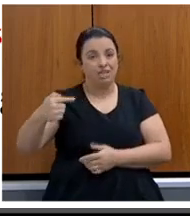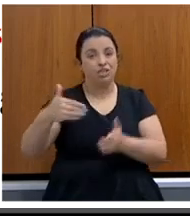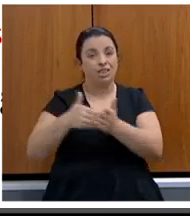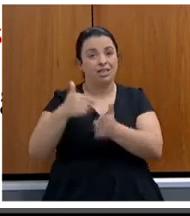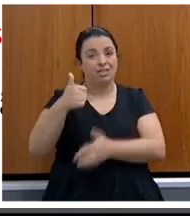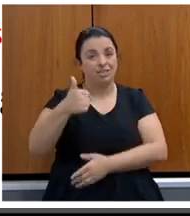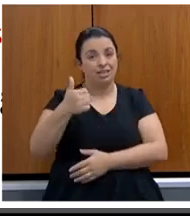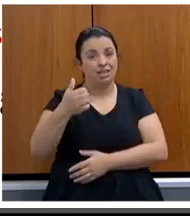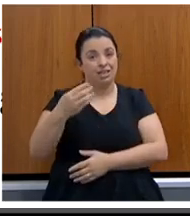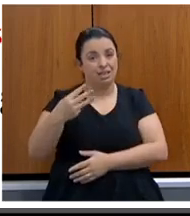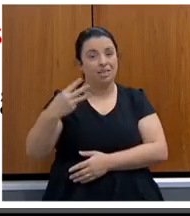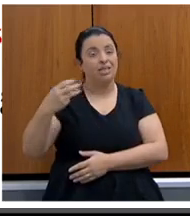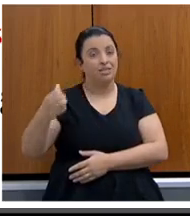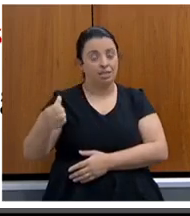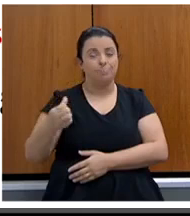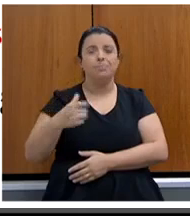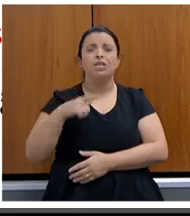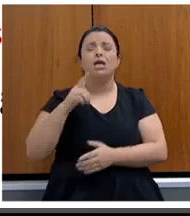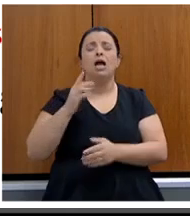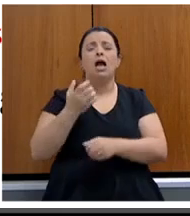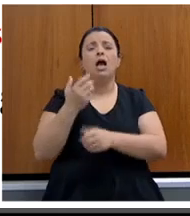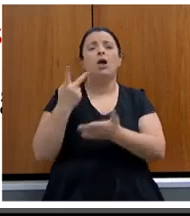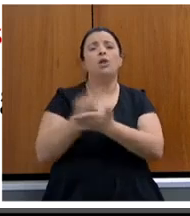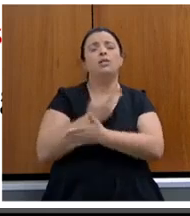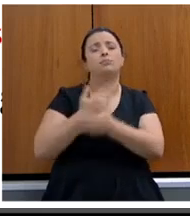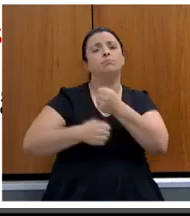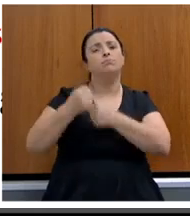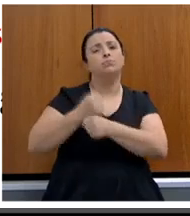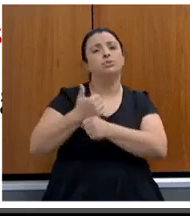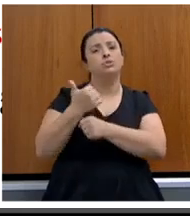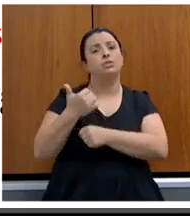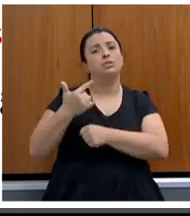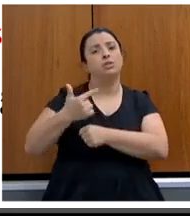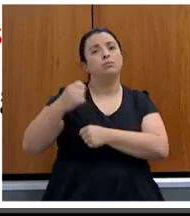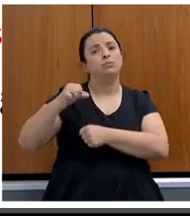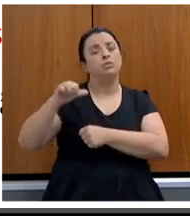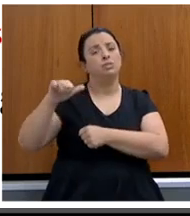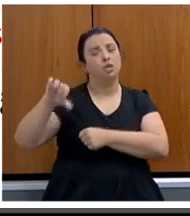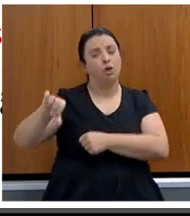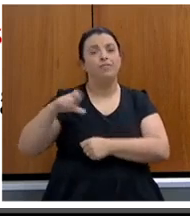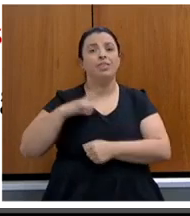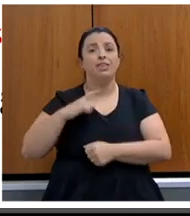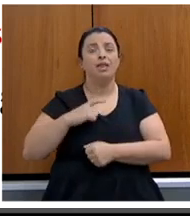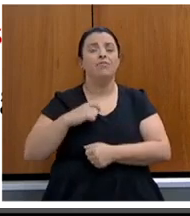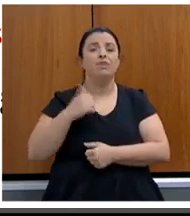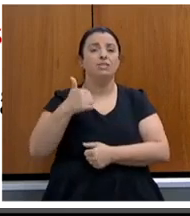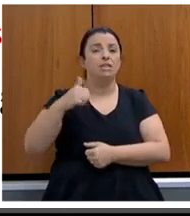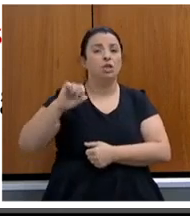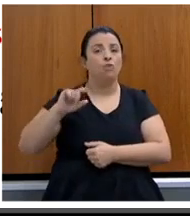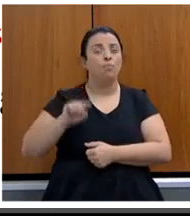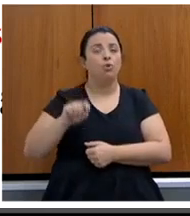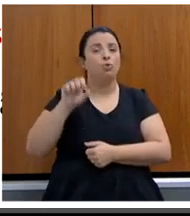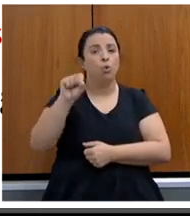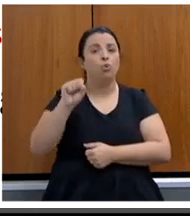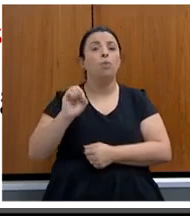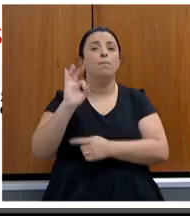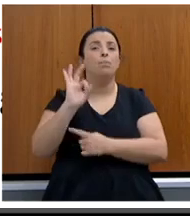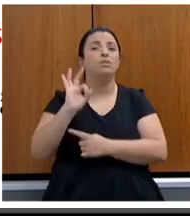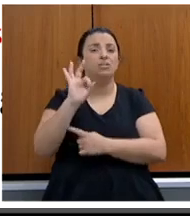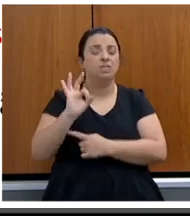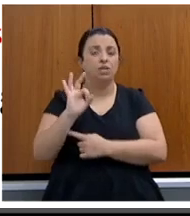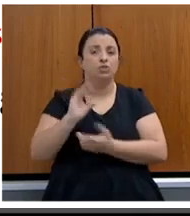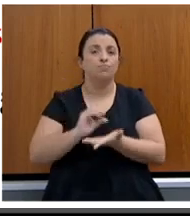2019 ver se já o relatório detalhado né o investimento de 19.8 por cento o estado deveria ter